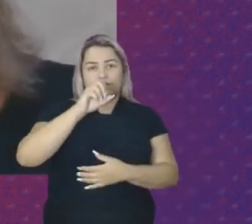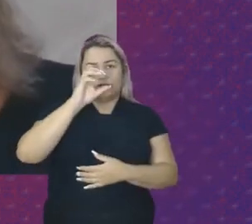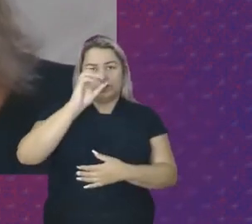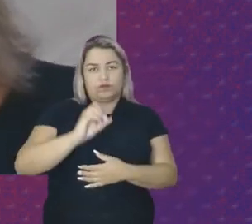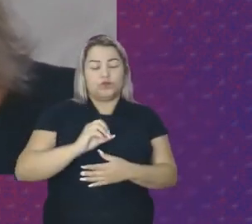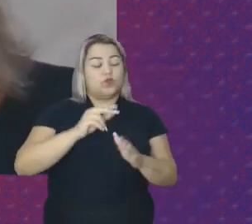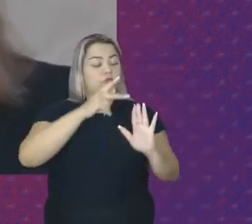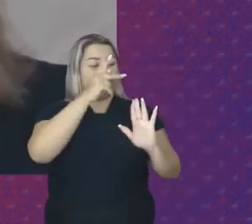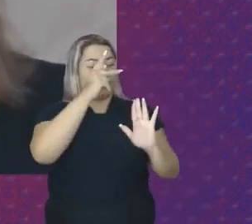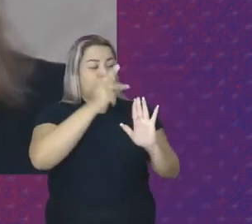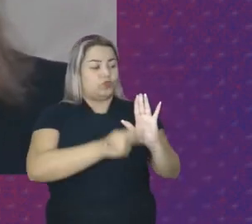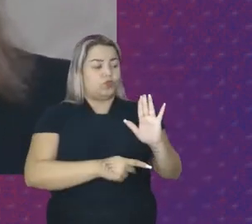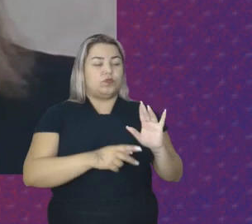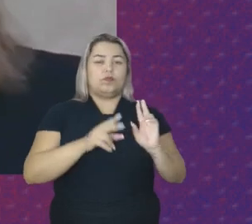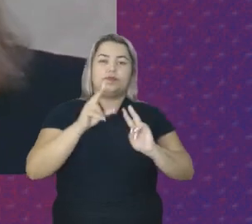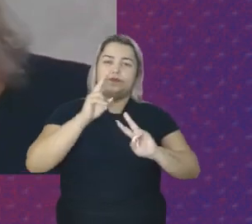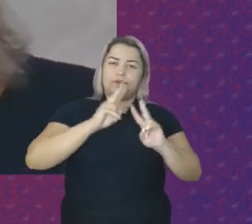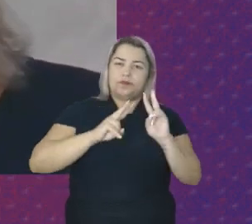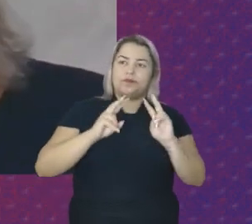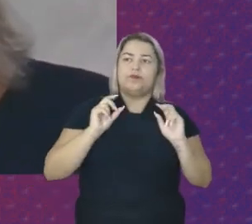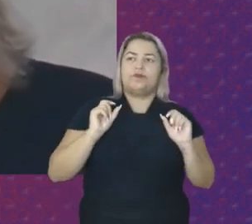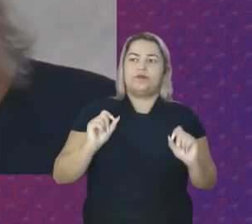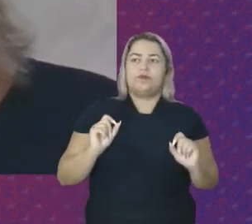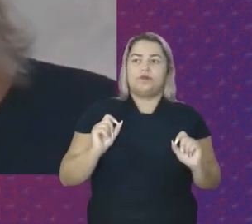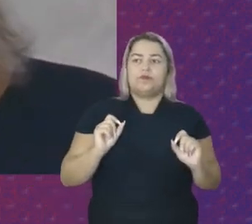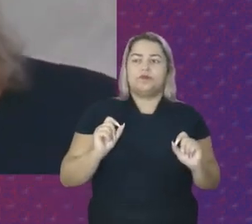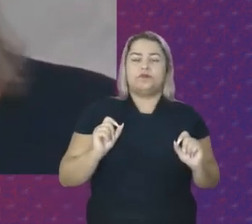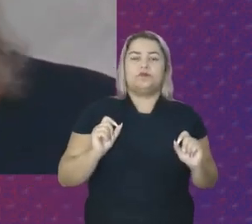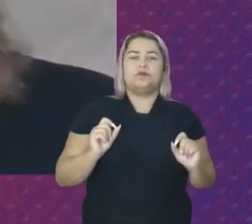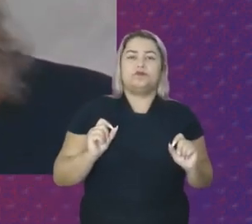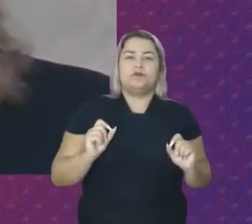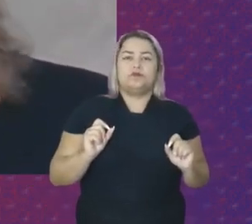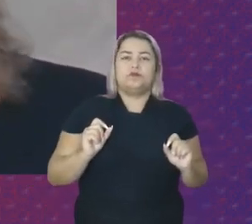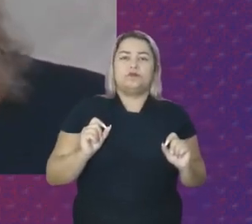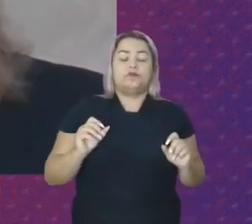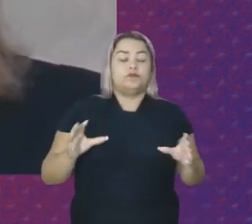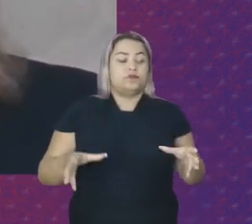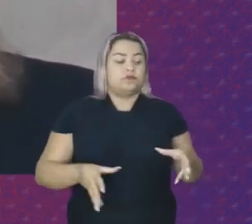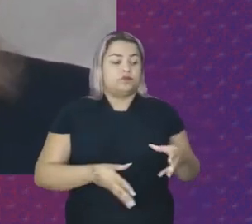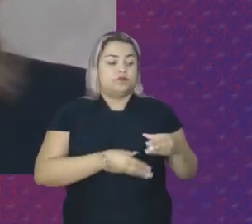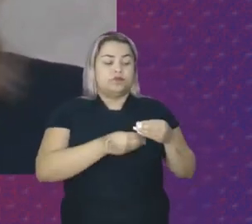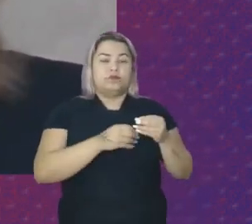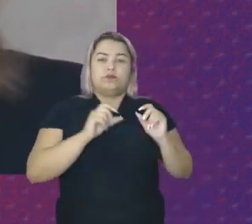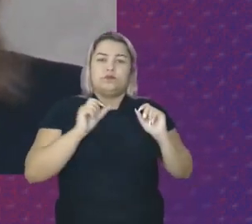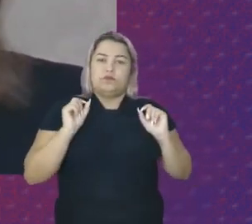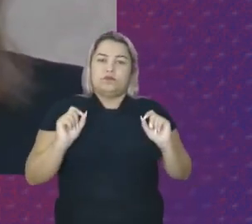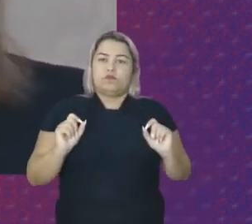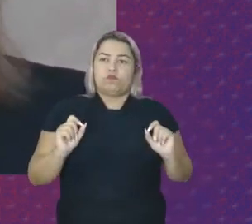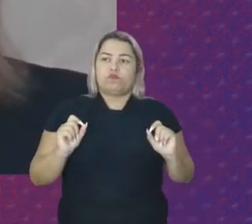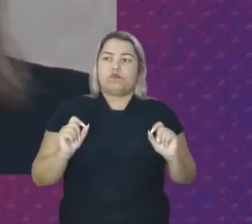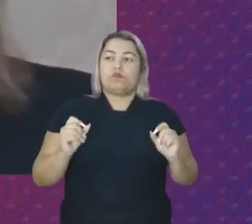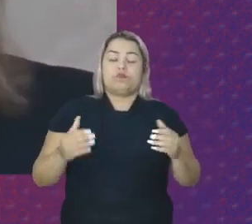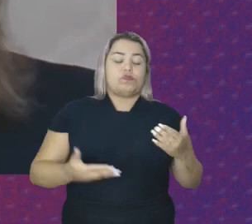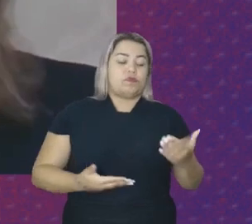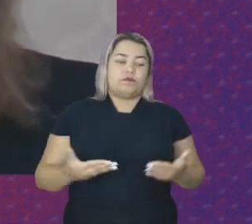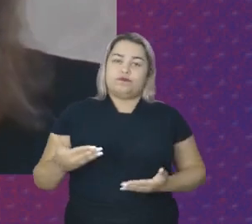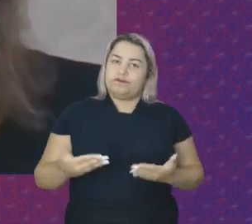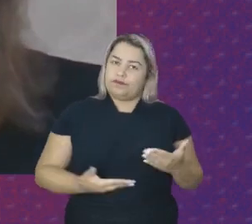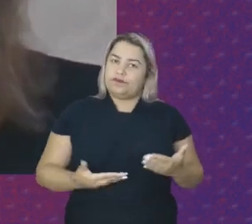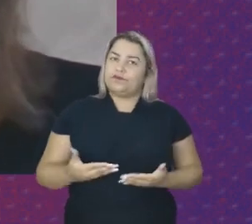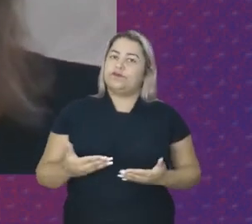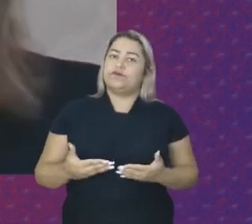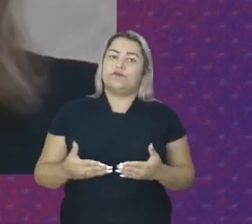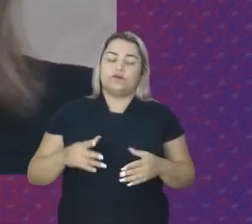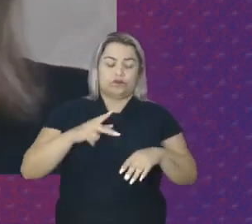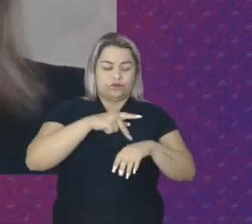o projeto previa uma implementação de serviços inéditos